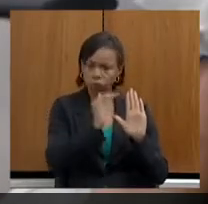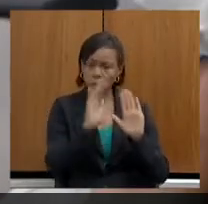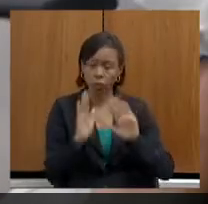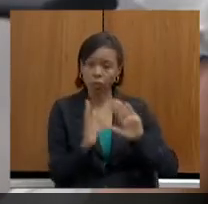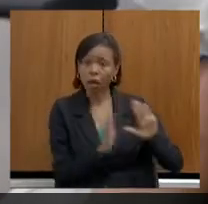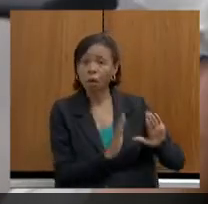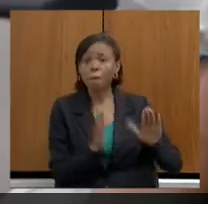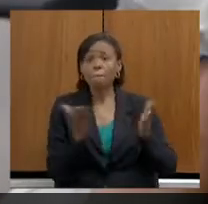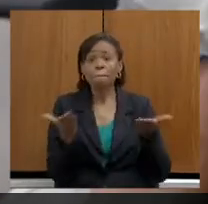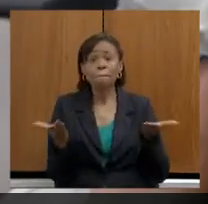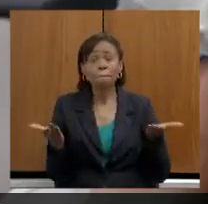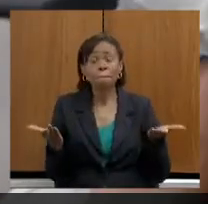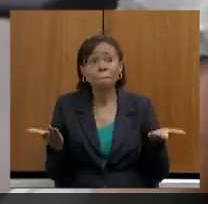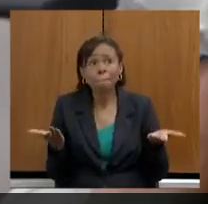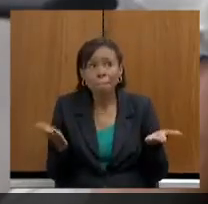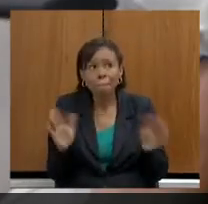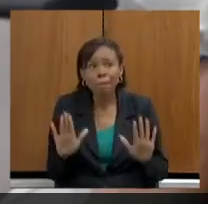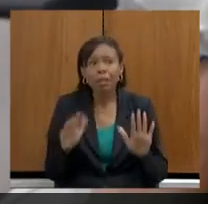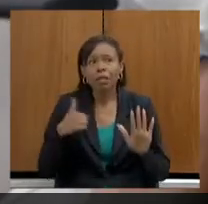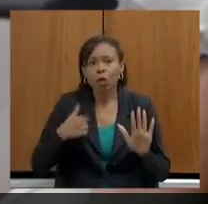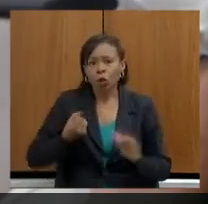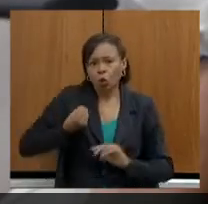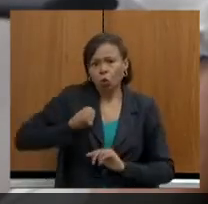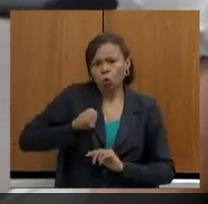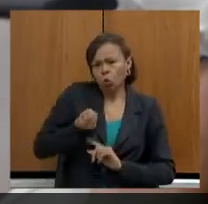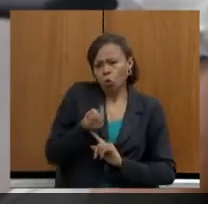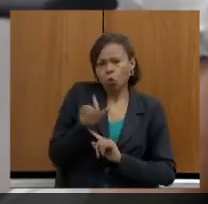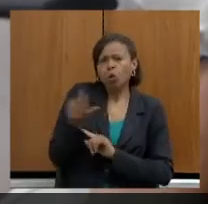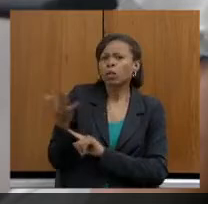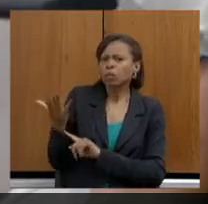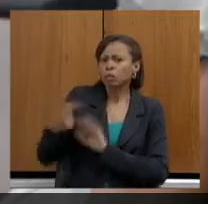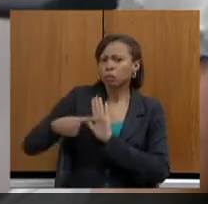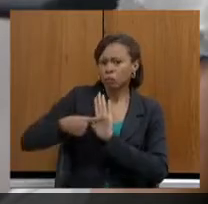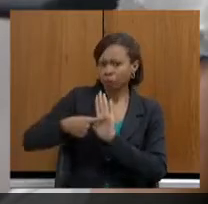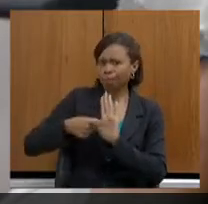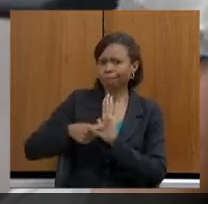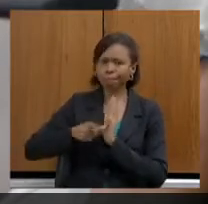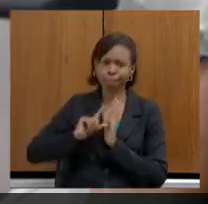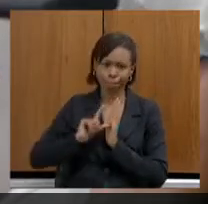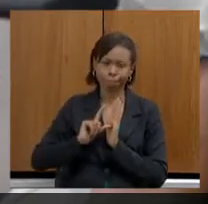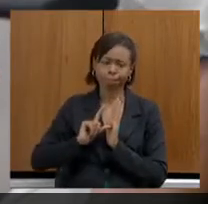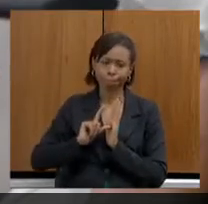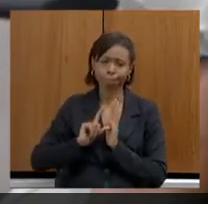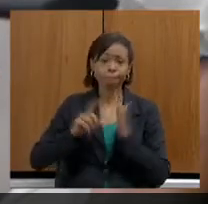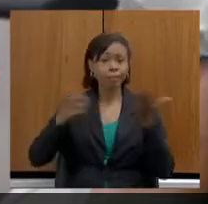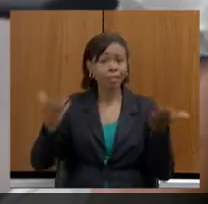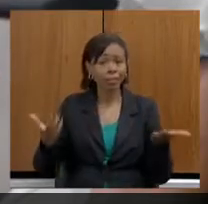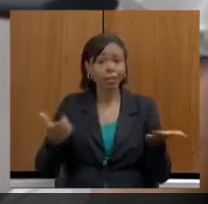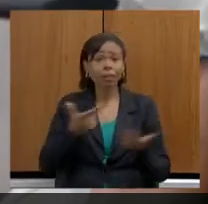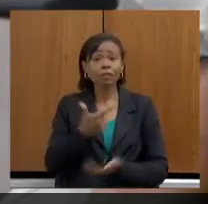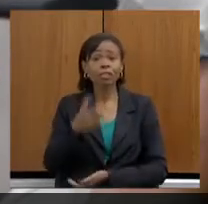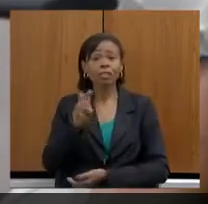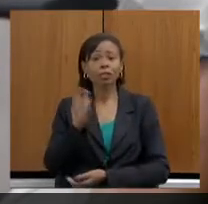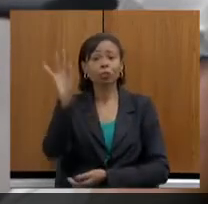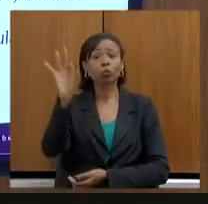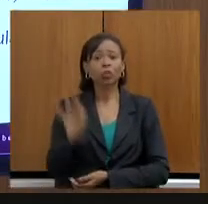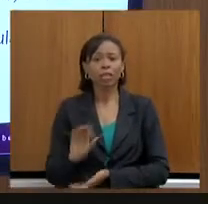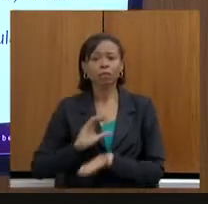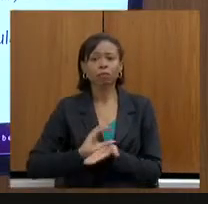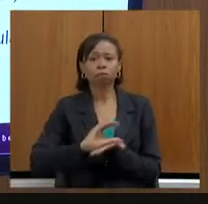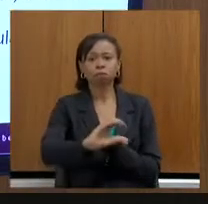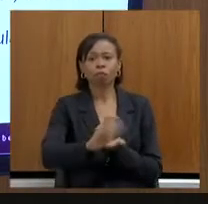desses números eu passei em durante a nossa fala Inicial e eu deveria aplicar 25%